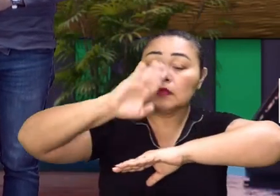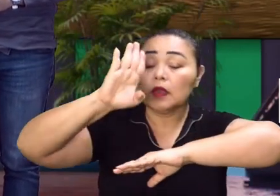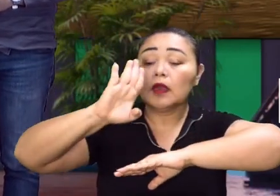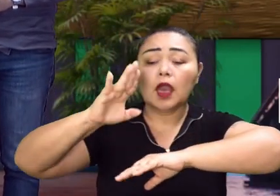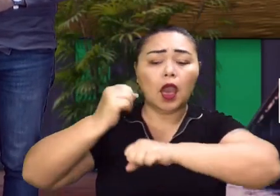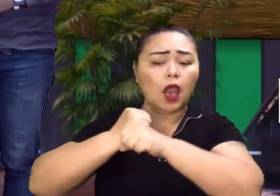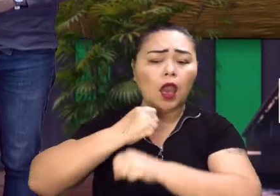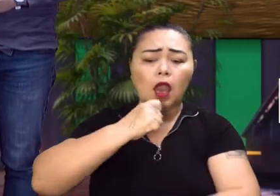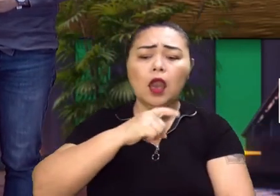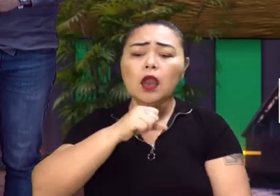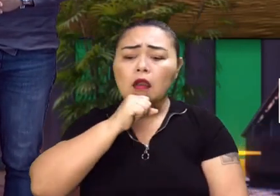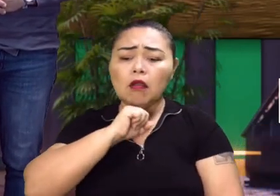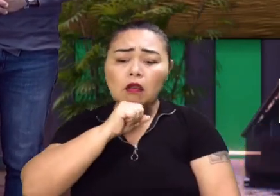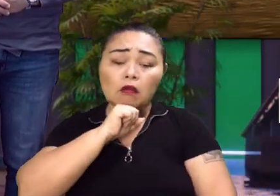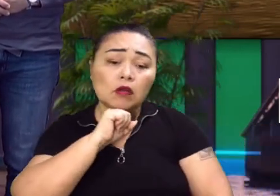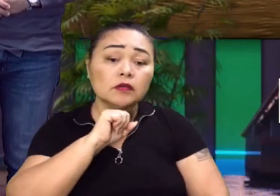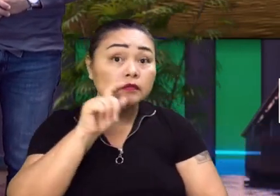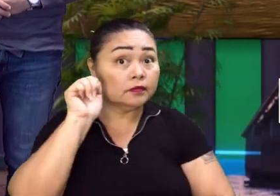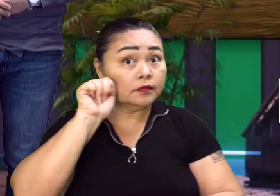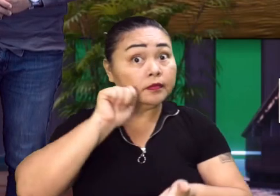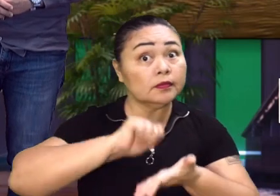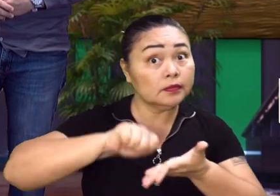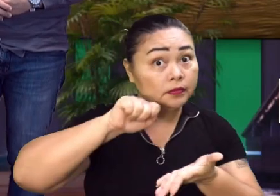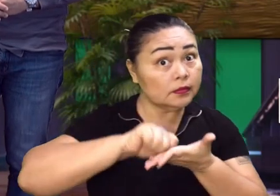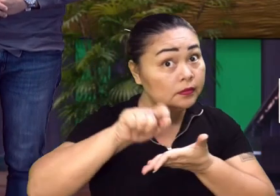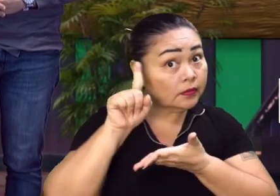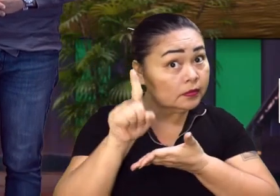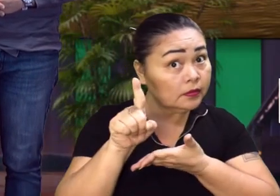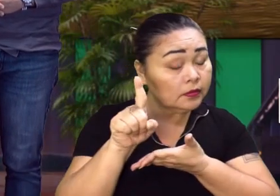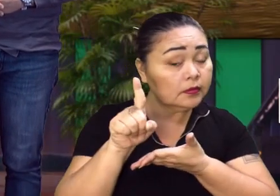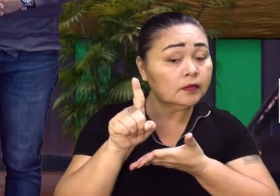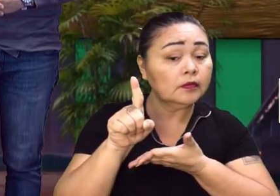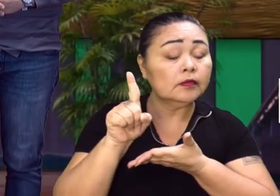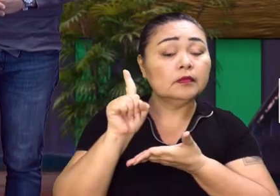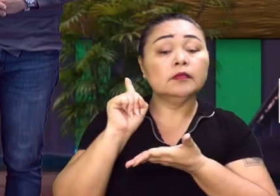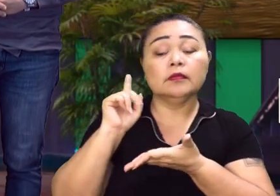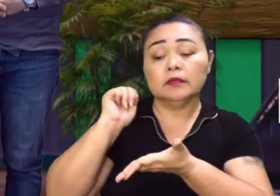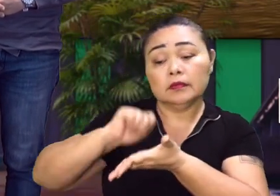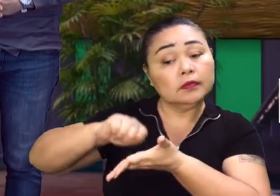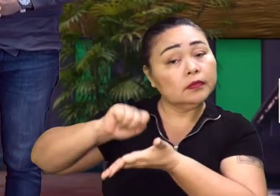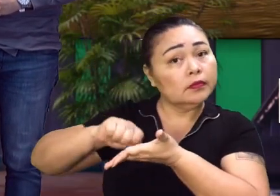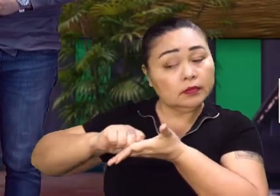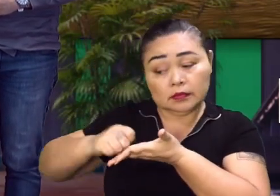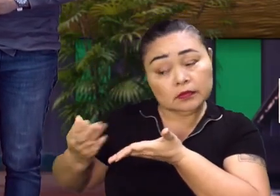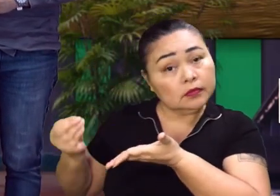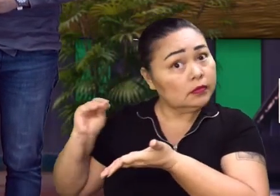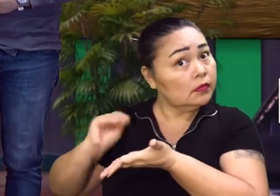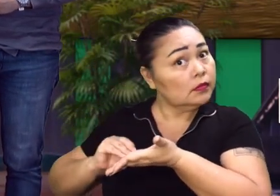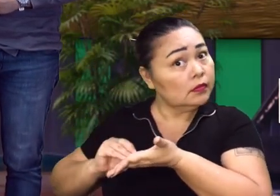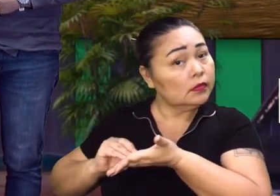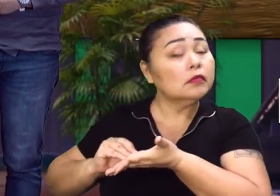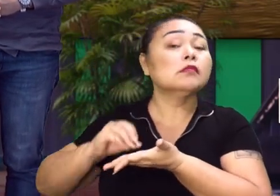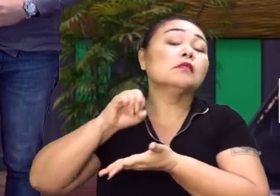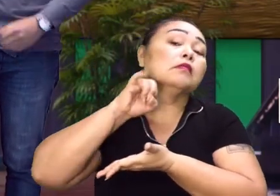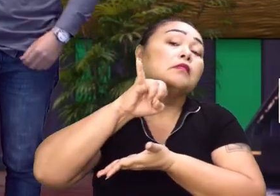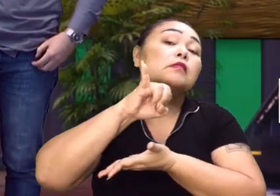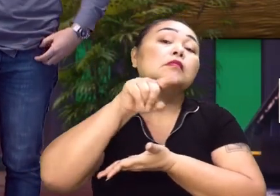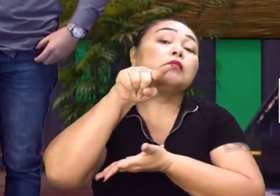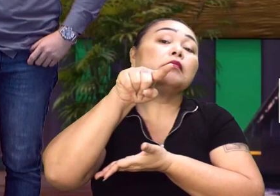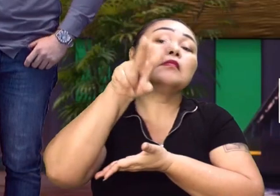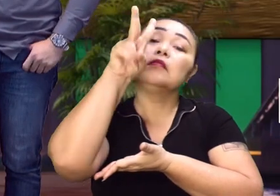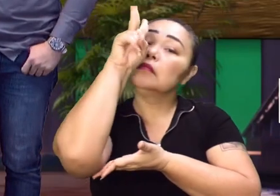exatamente anota isso aí leve isso para sempre no seu caderno se você